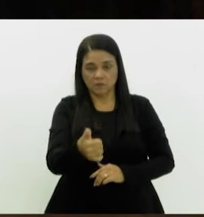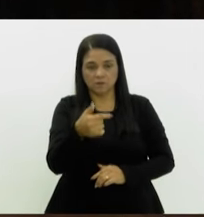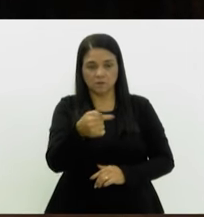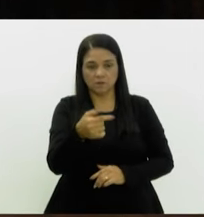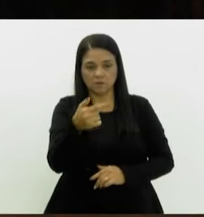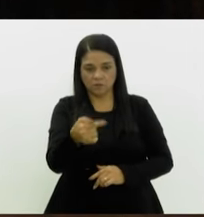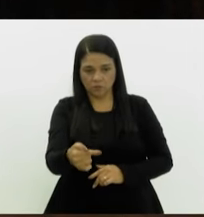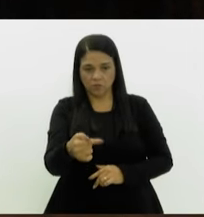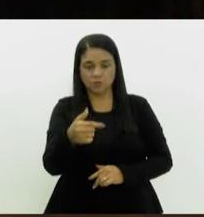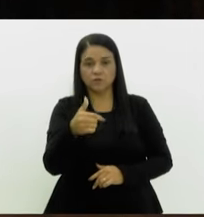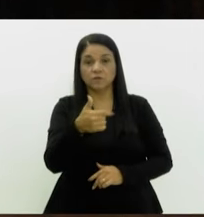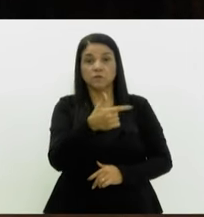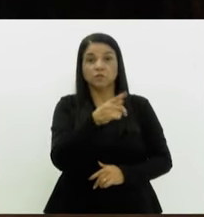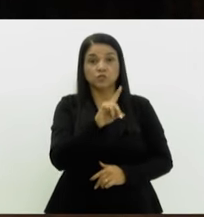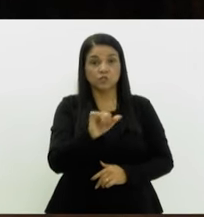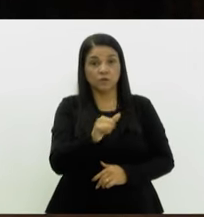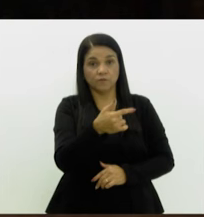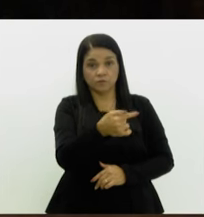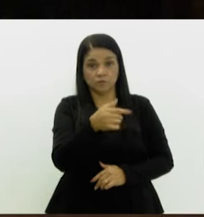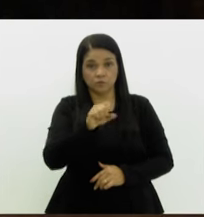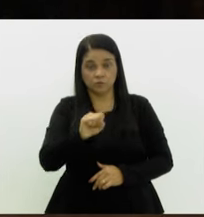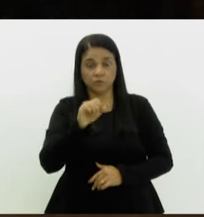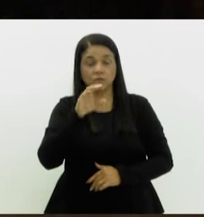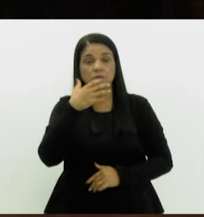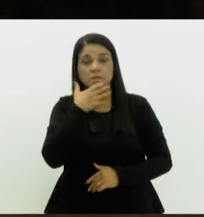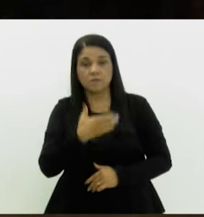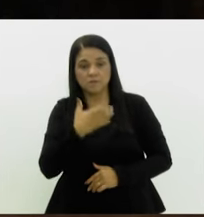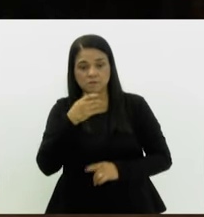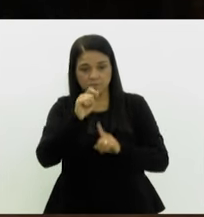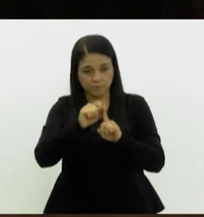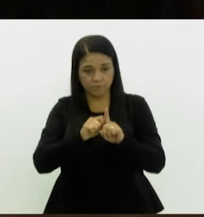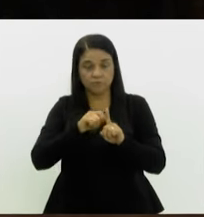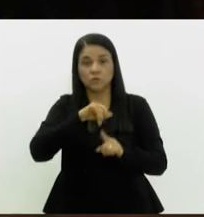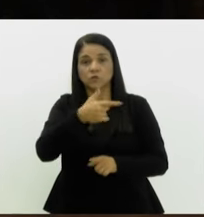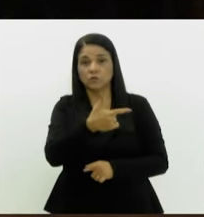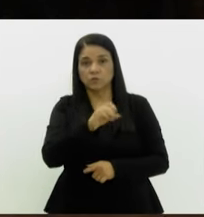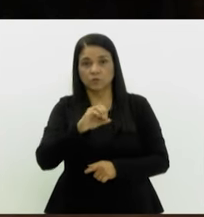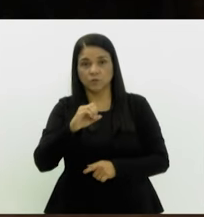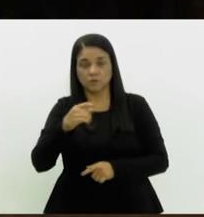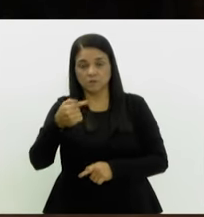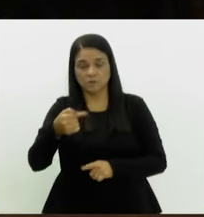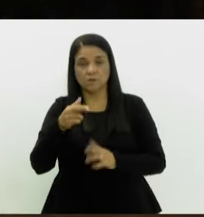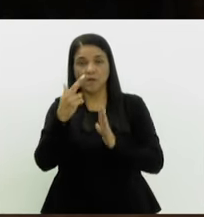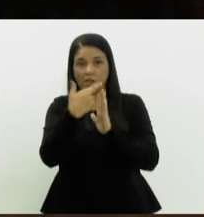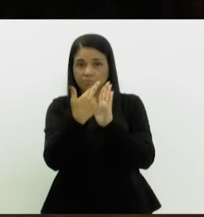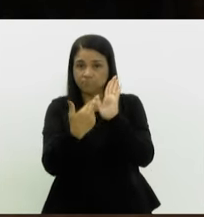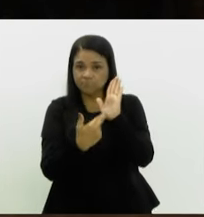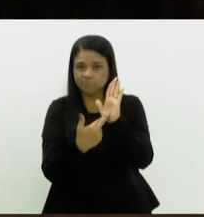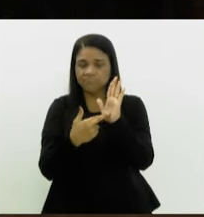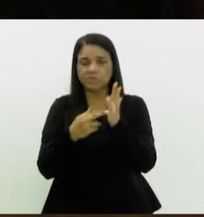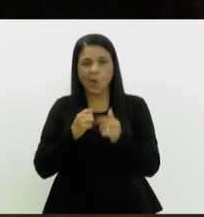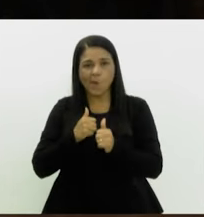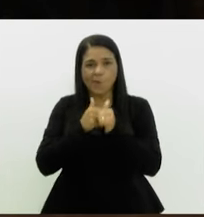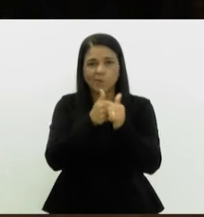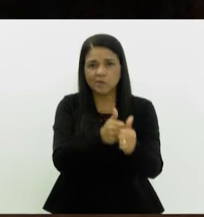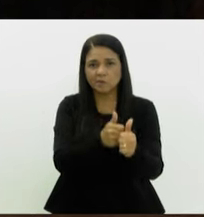de dezembro de 2007, para regulamentar o acompanhamento e tratamento